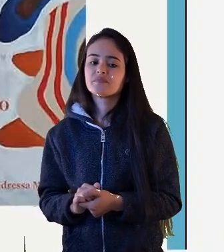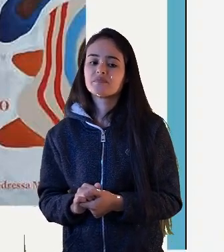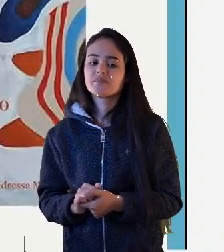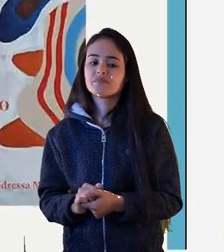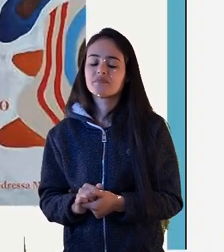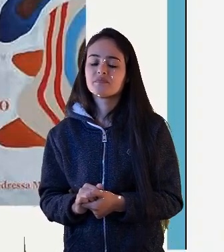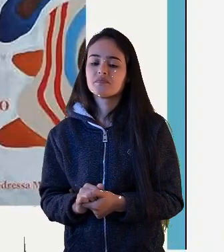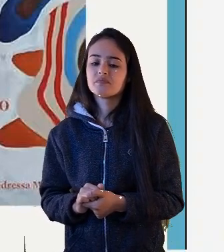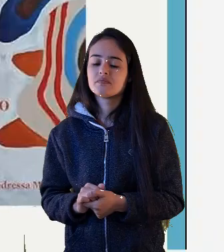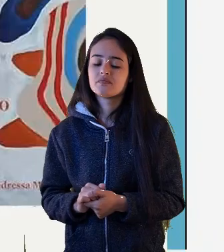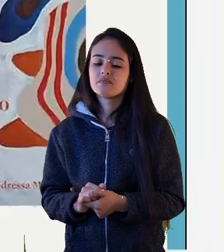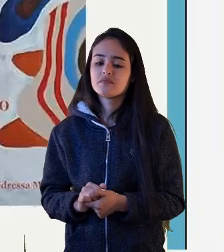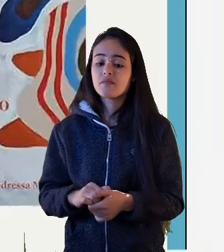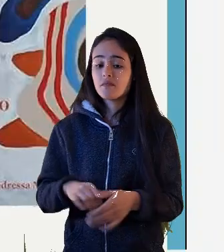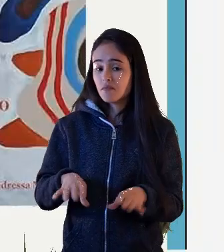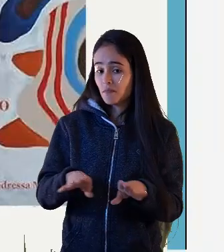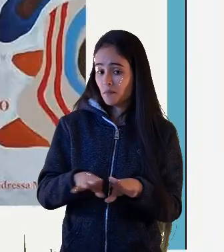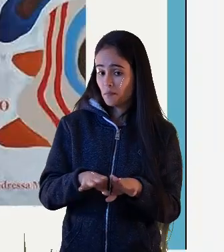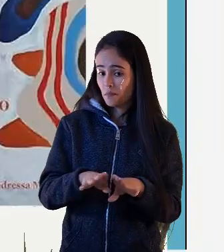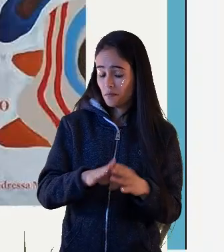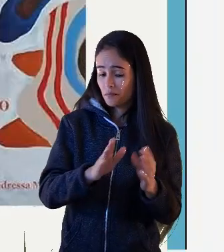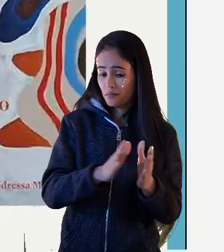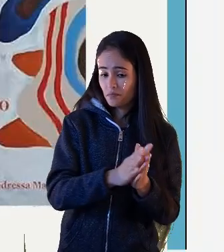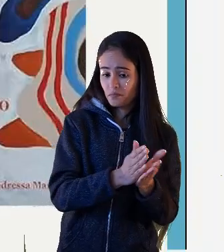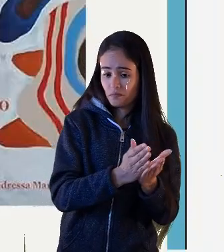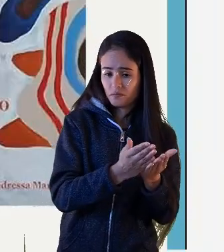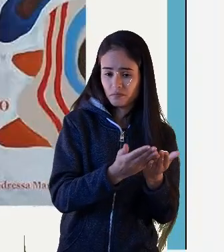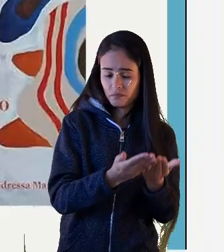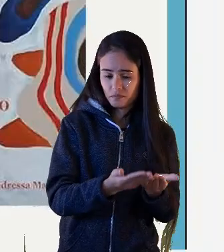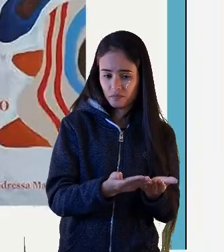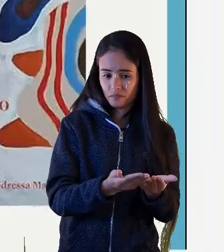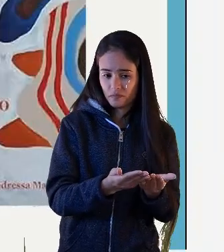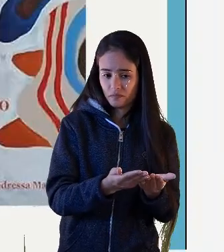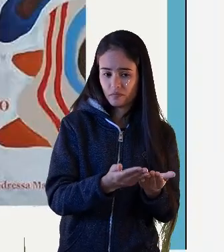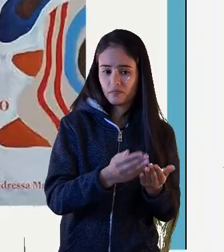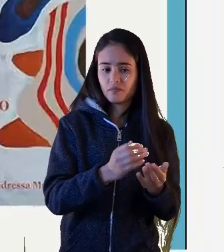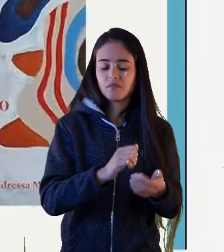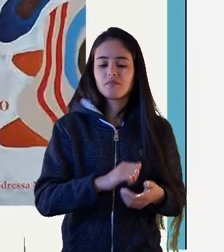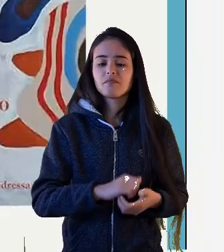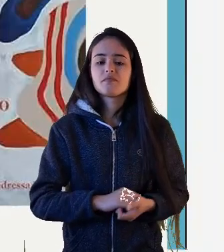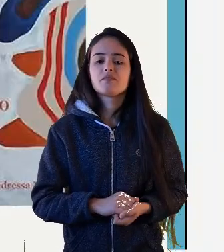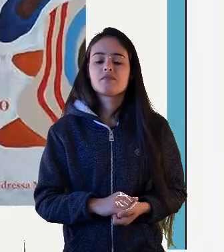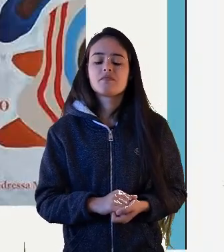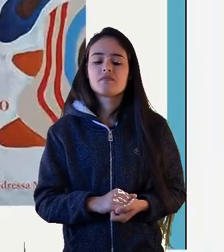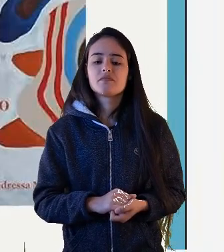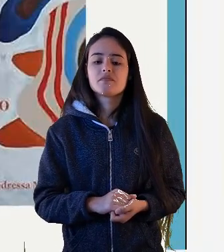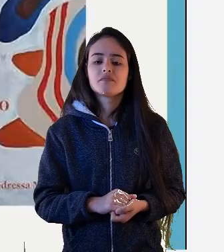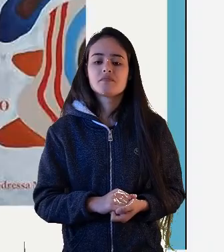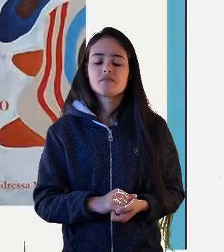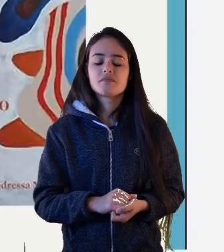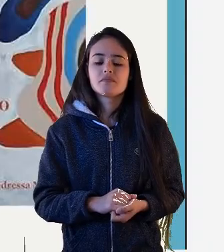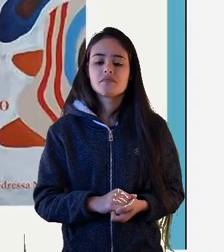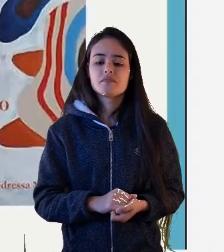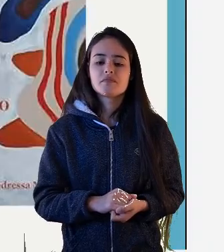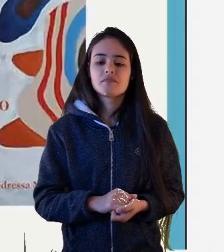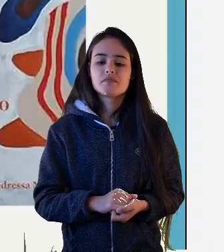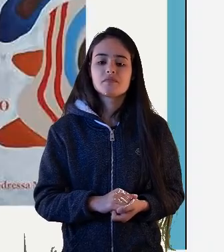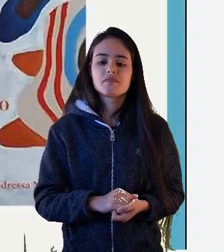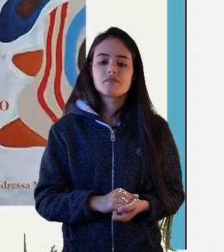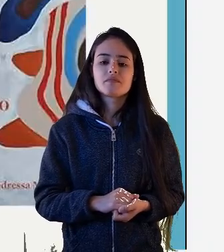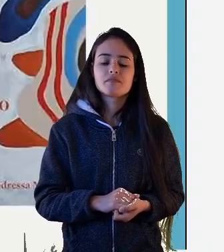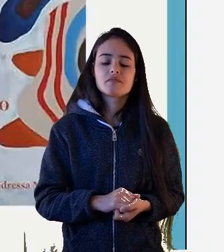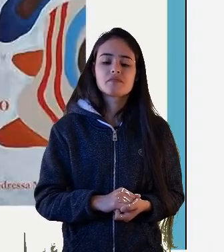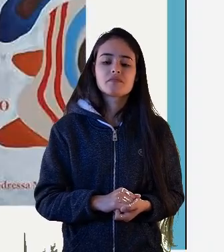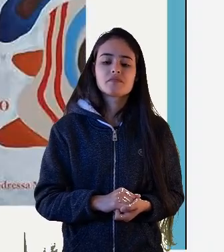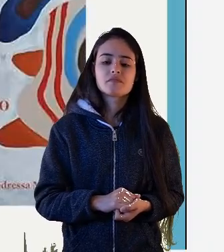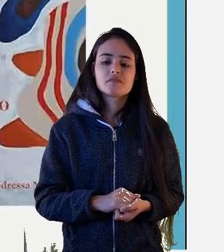almoçar, né, só poder comer no bandejão quando dá, ela custa conseguir ali o auxílio, né, vem de uma família também muito